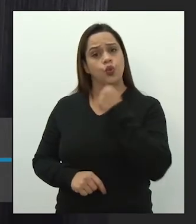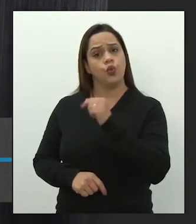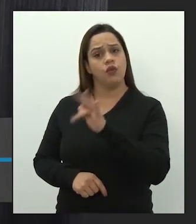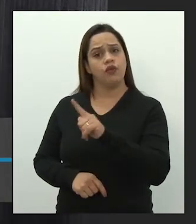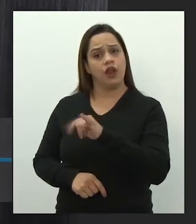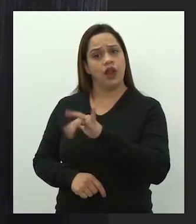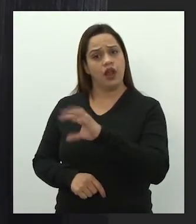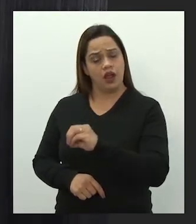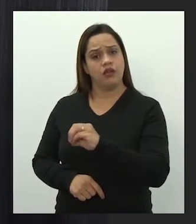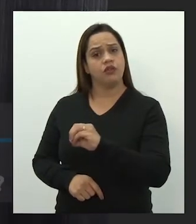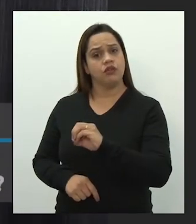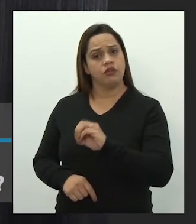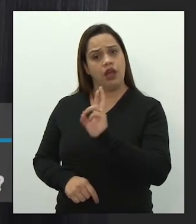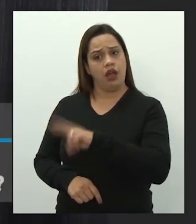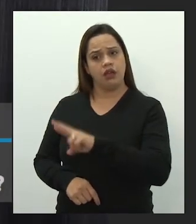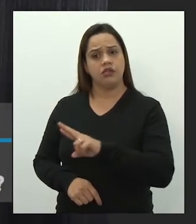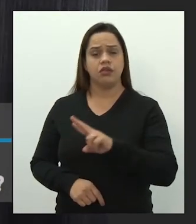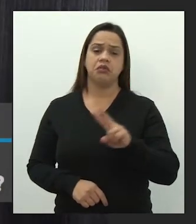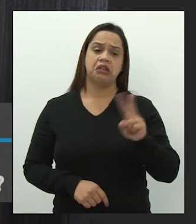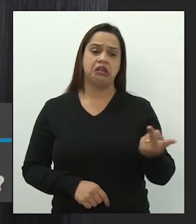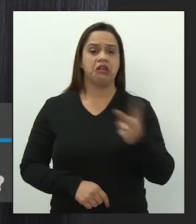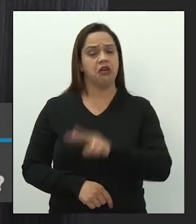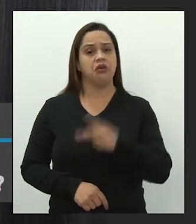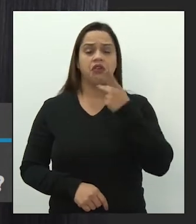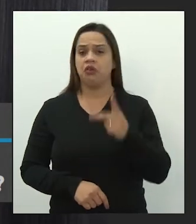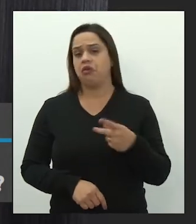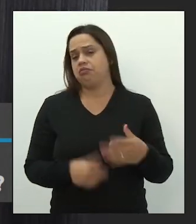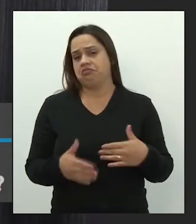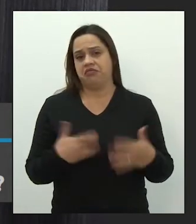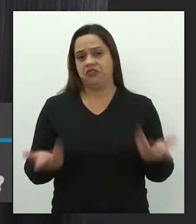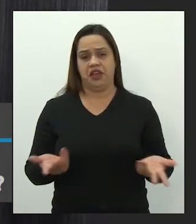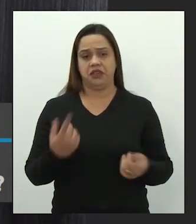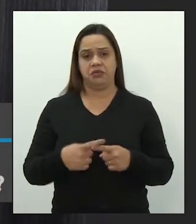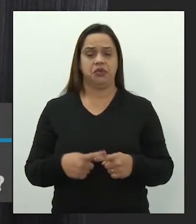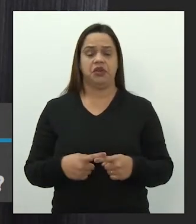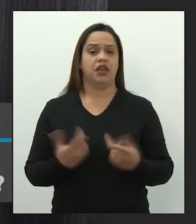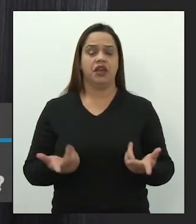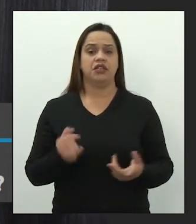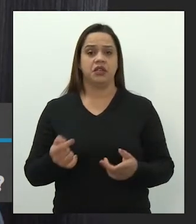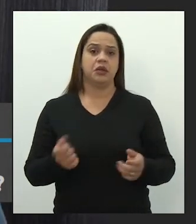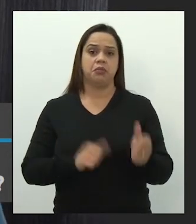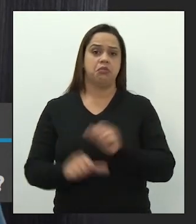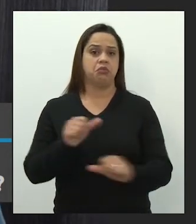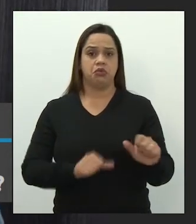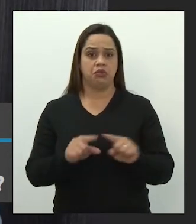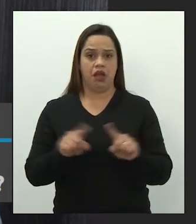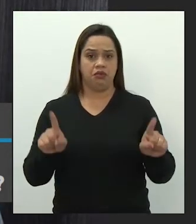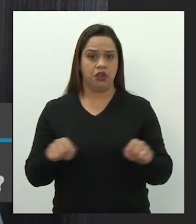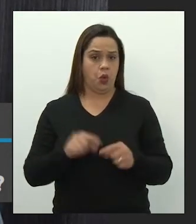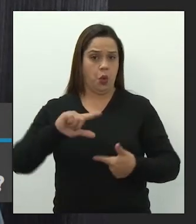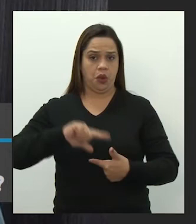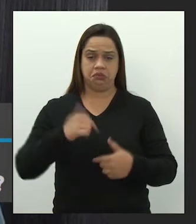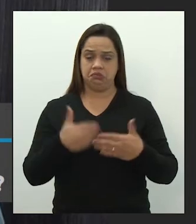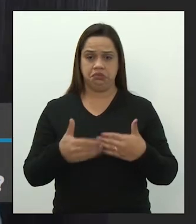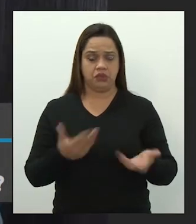alguns falando que apenas tanto faz. Que vai dar do mesmo jeito se a gente modificar para retângulo geral. E